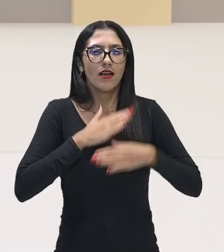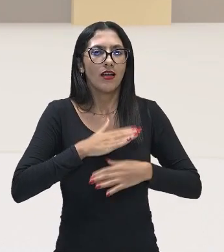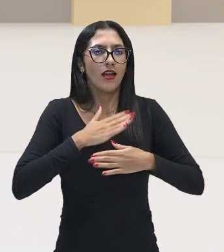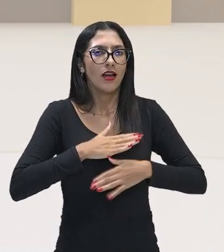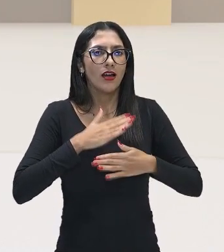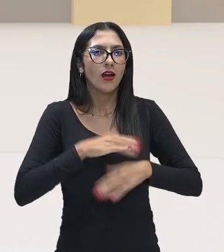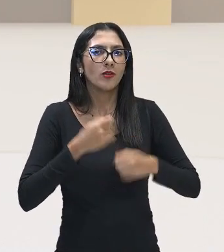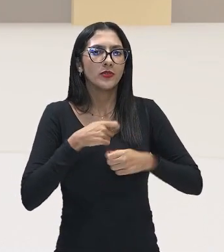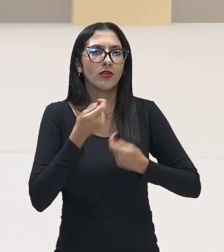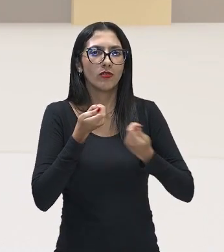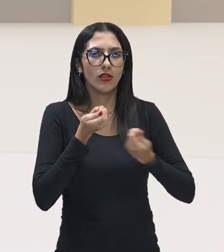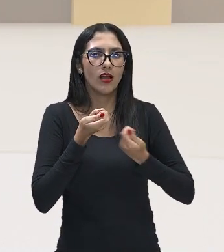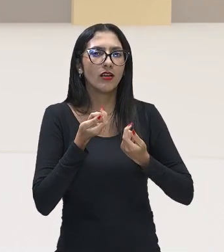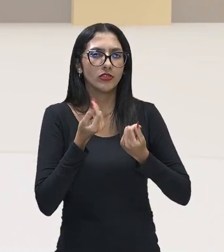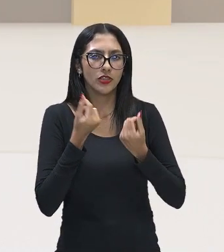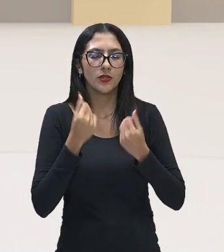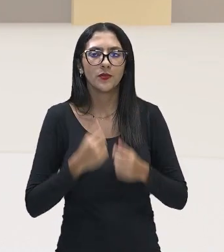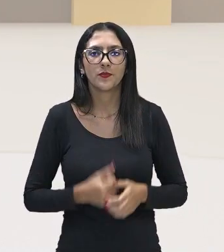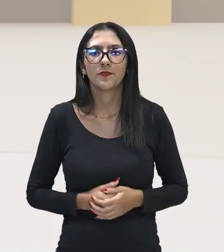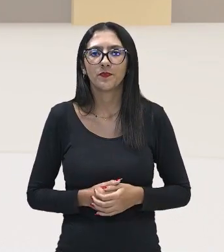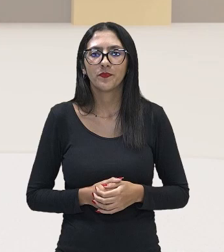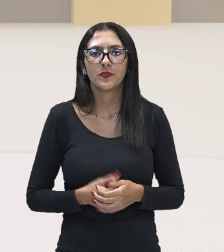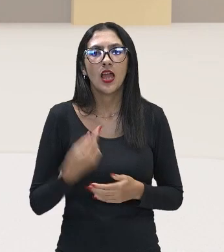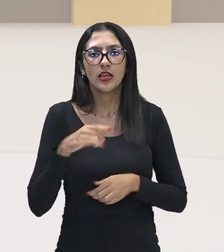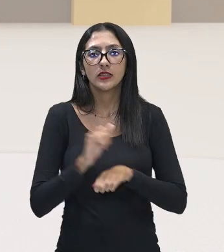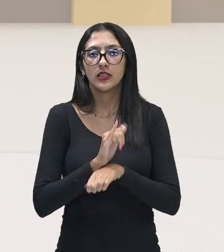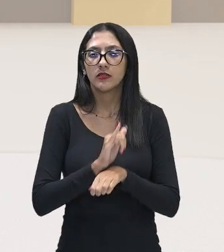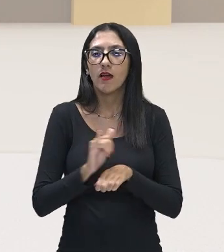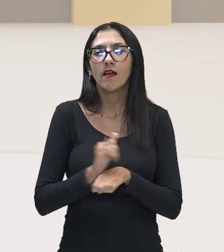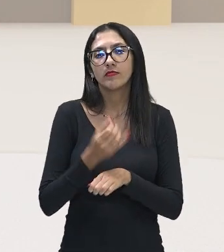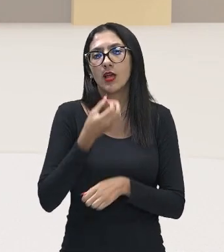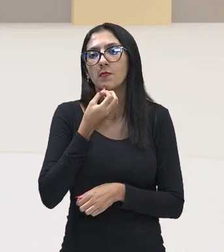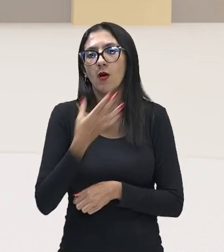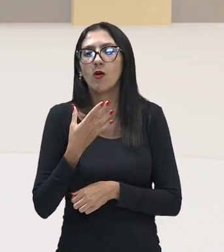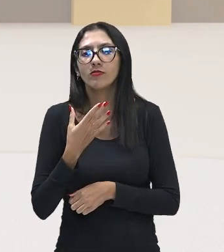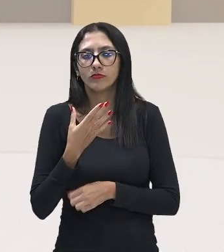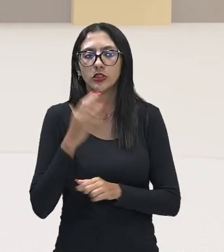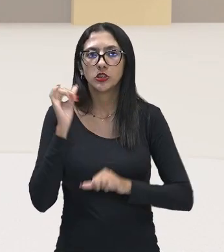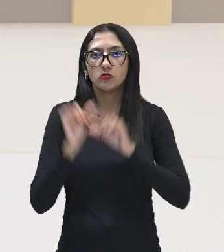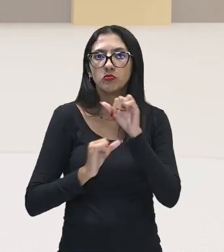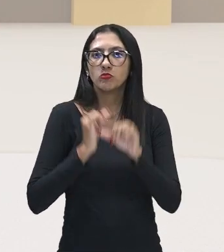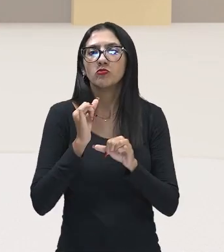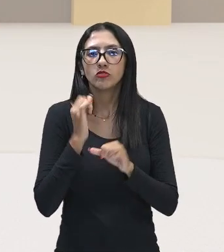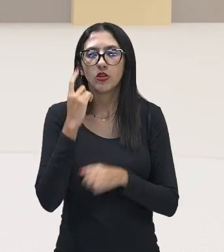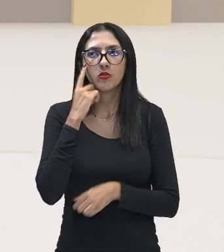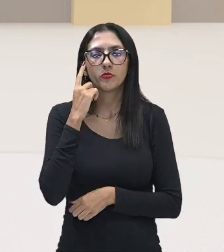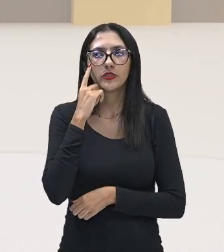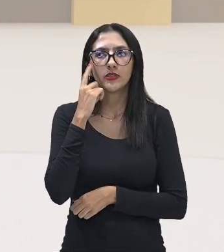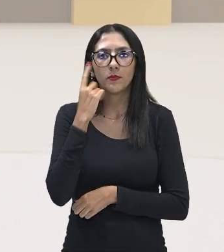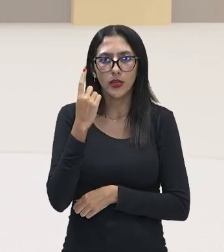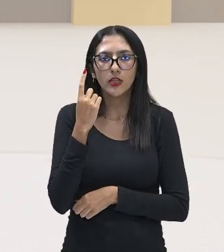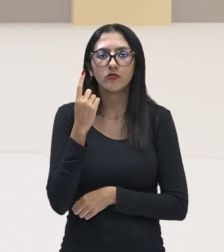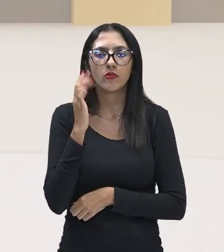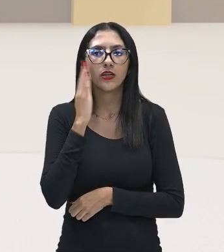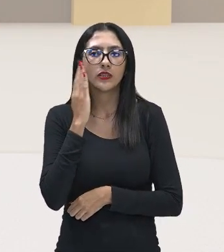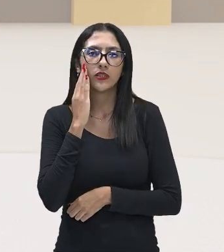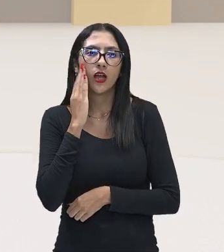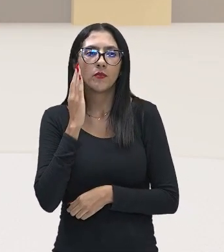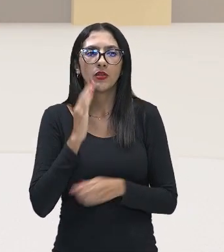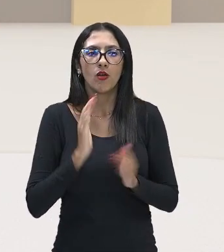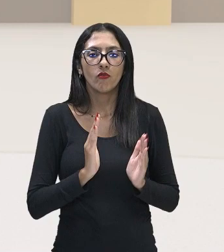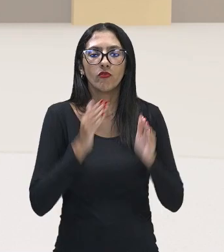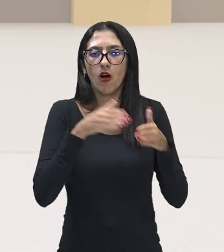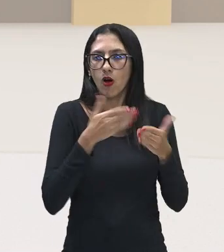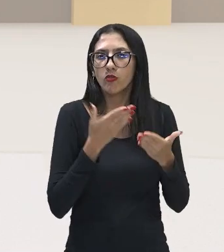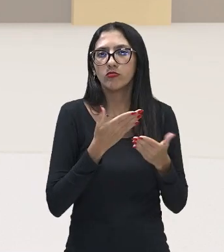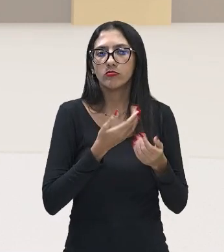tome cuidado. Essas ferramentas ajudam a mudar a sua relação com o dinheiro, definindo prioridades e colaborando para